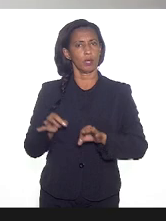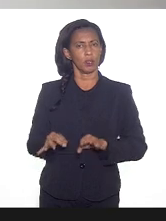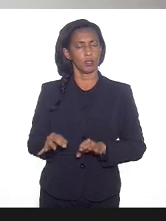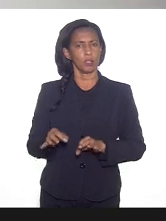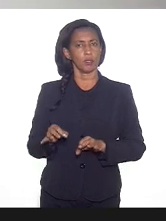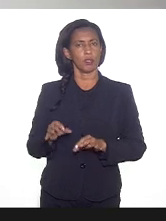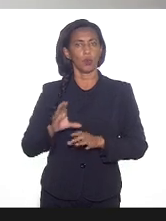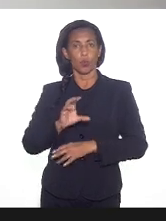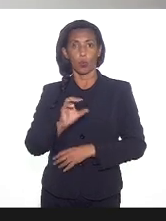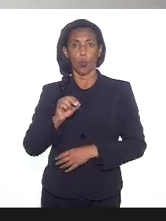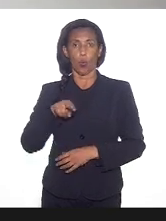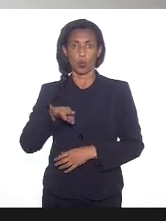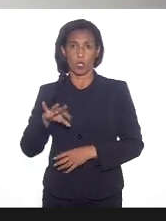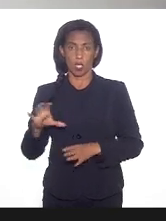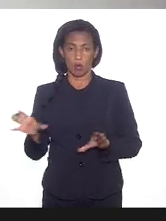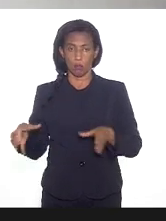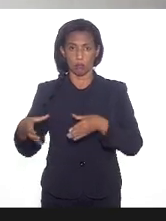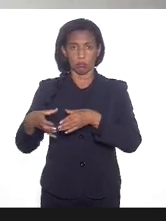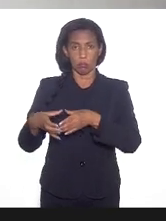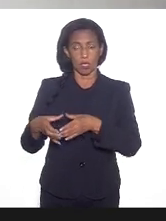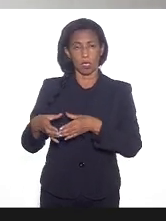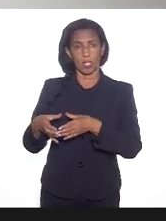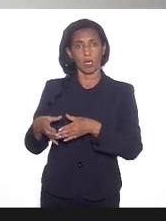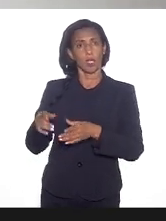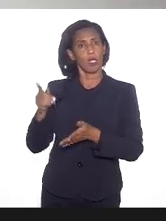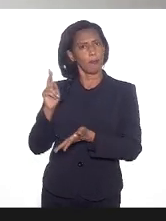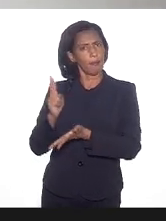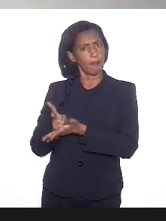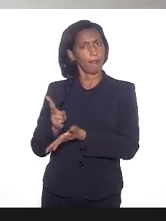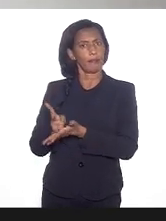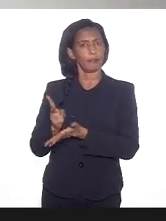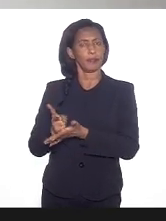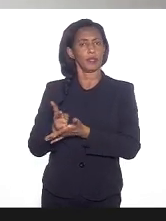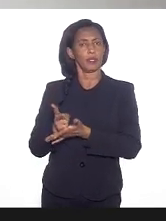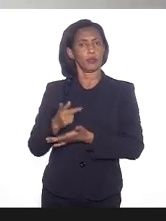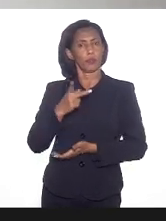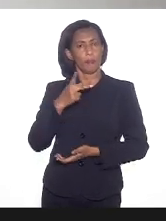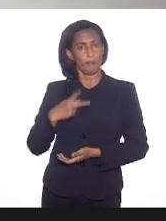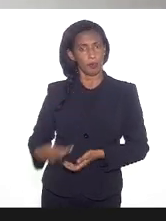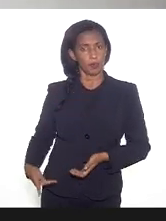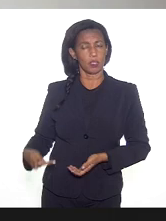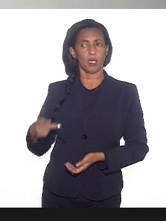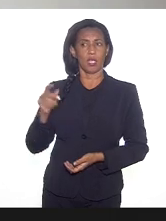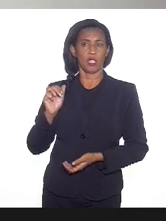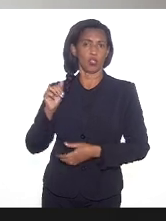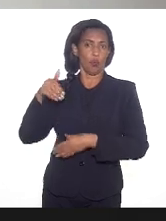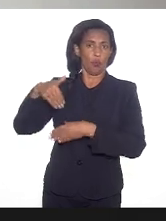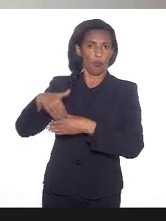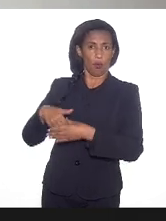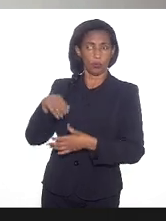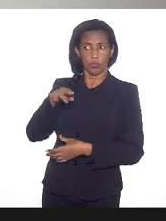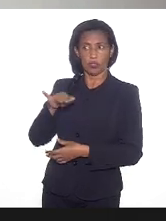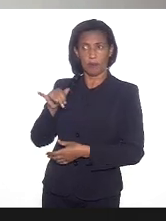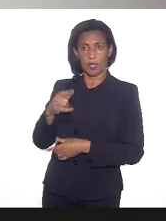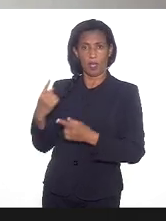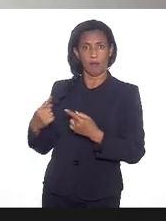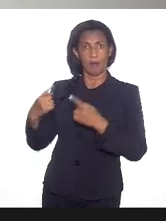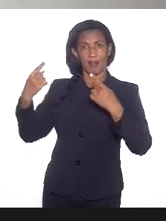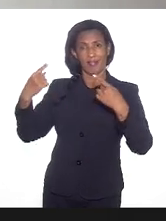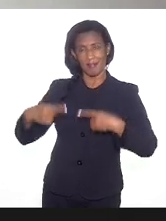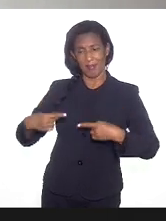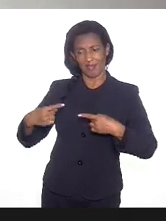uma composição paritária e mantendo, né, ao presidente o direito ao voto de Minerva para poder desempatar,